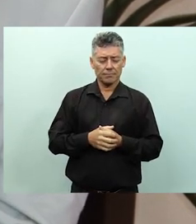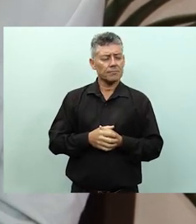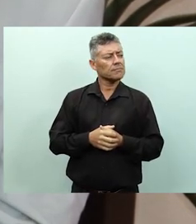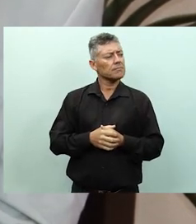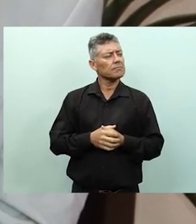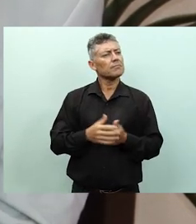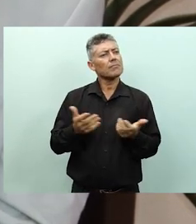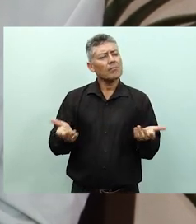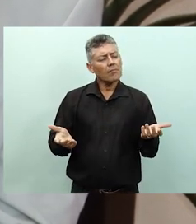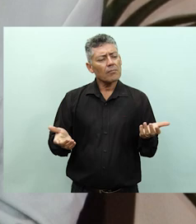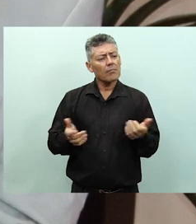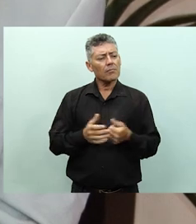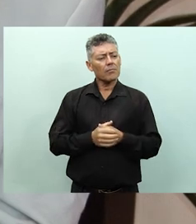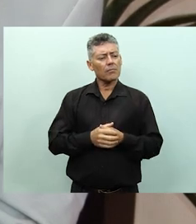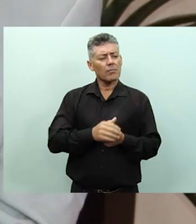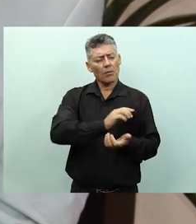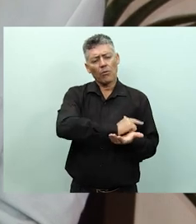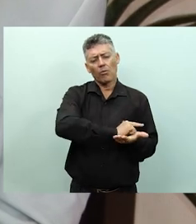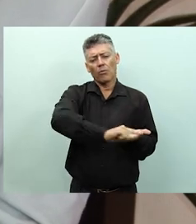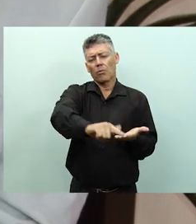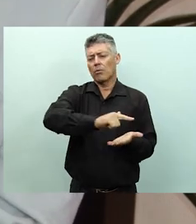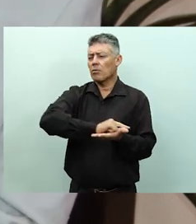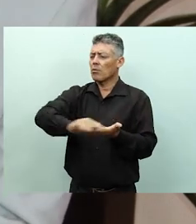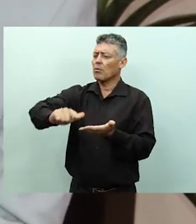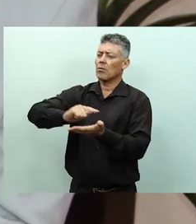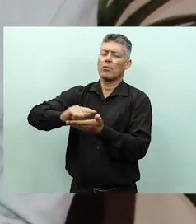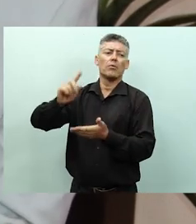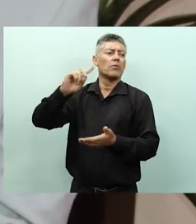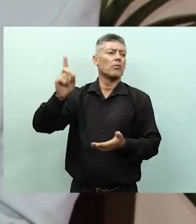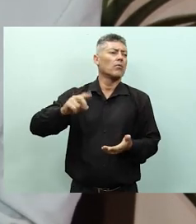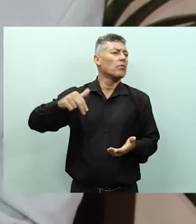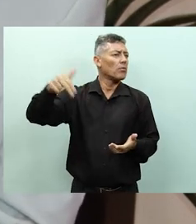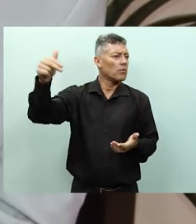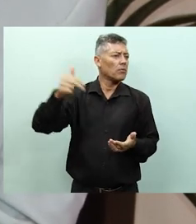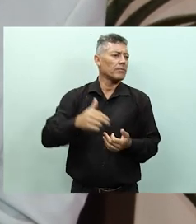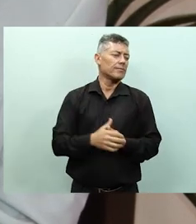Dona Vilma fez pavimentação toda a Zona Norte.